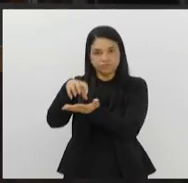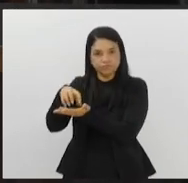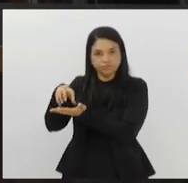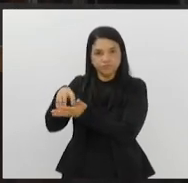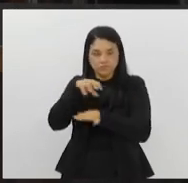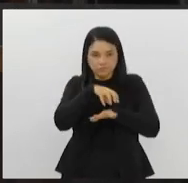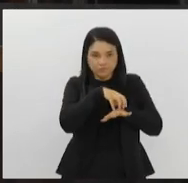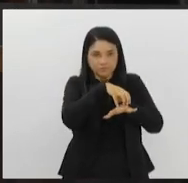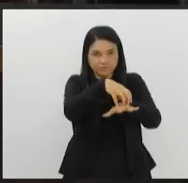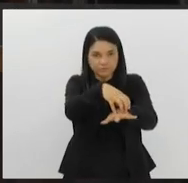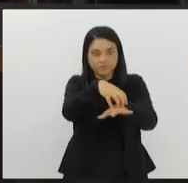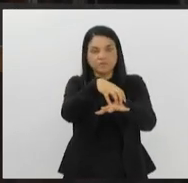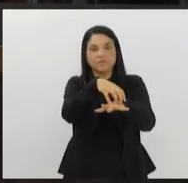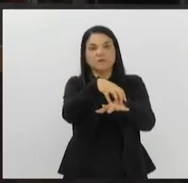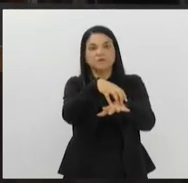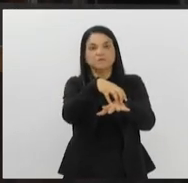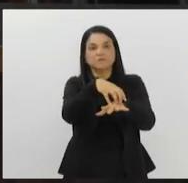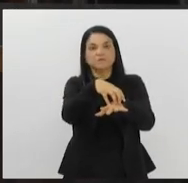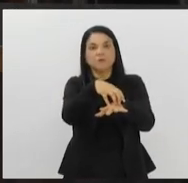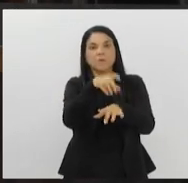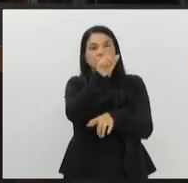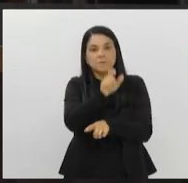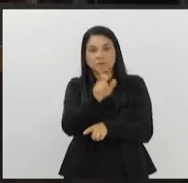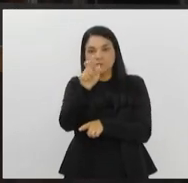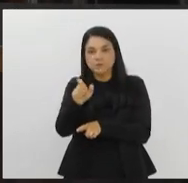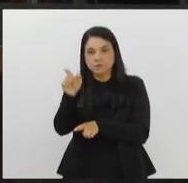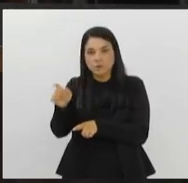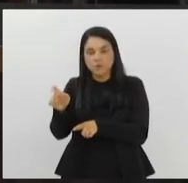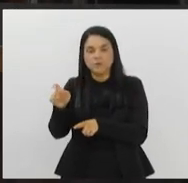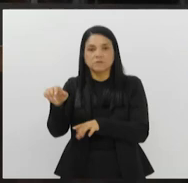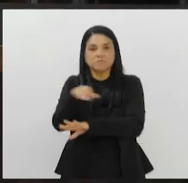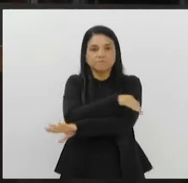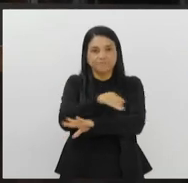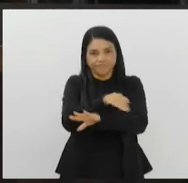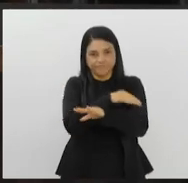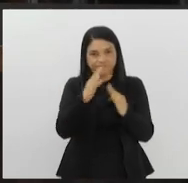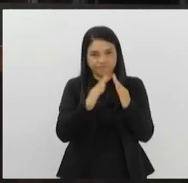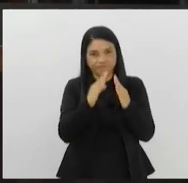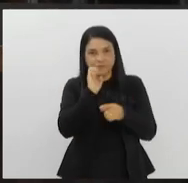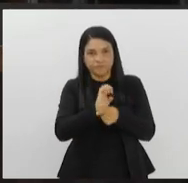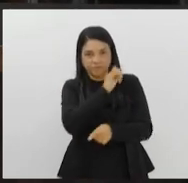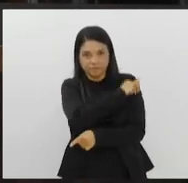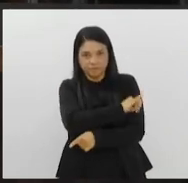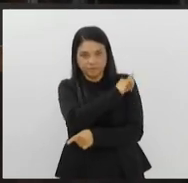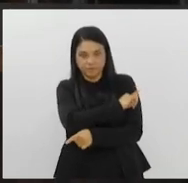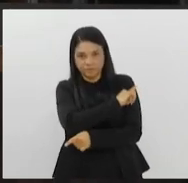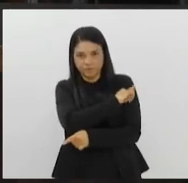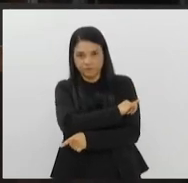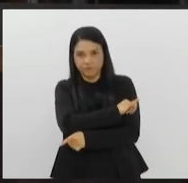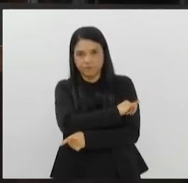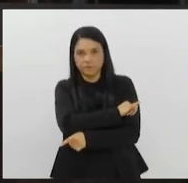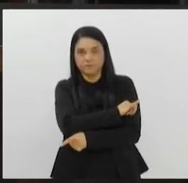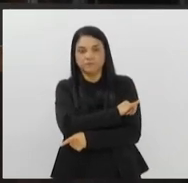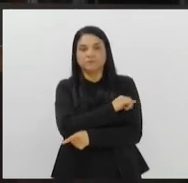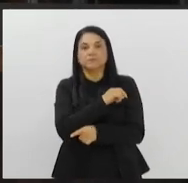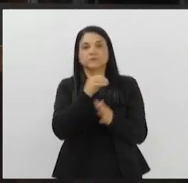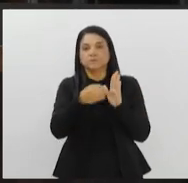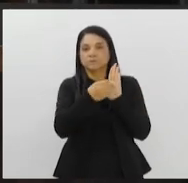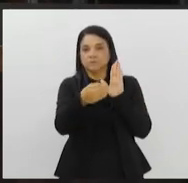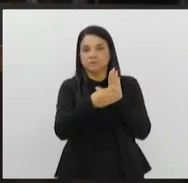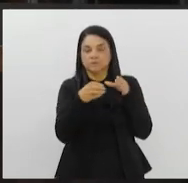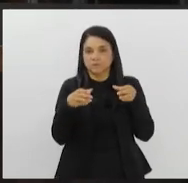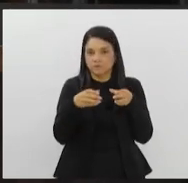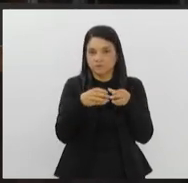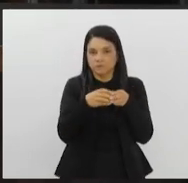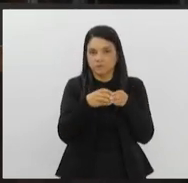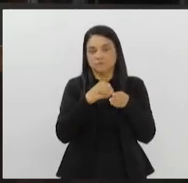de identificação para pessoas em situação de rua no âmbito do Estado do Rio de Janeiro, pendendo de pareceres das